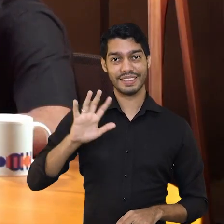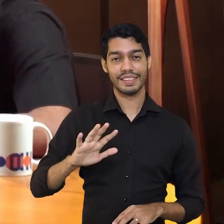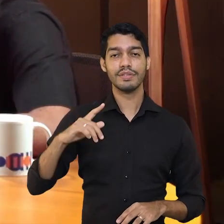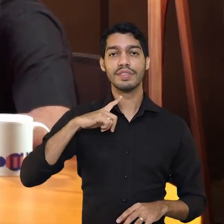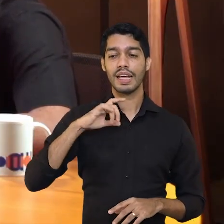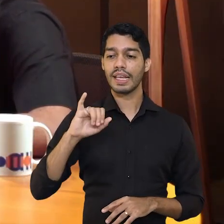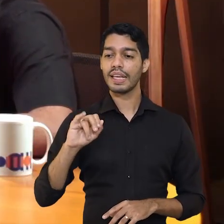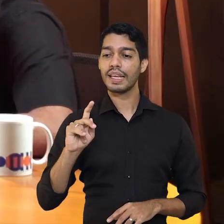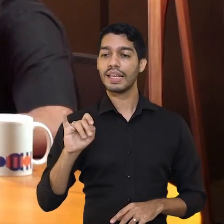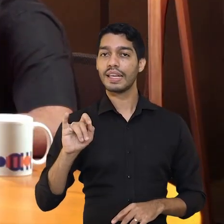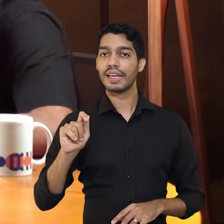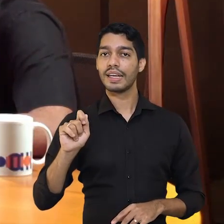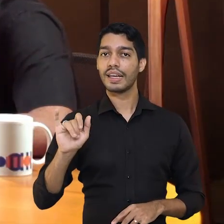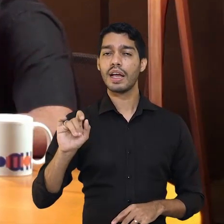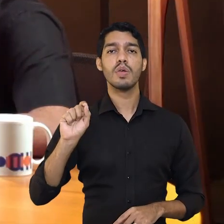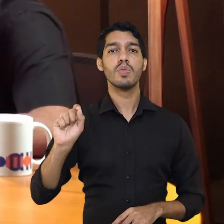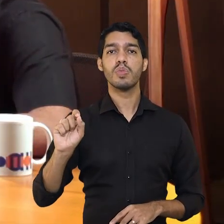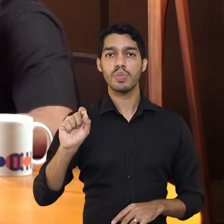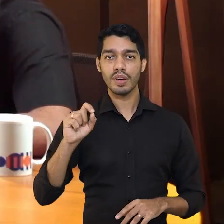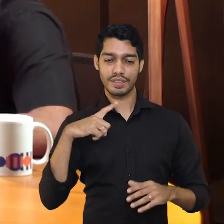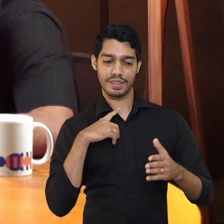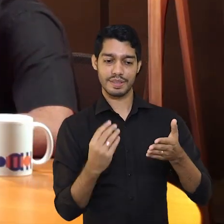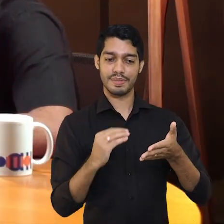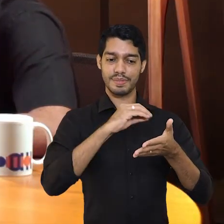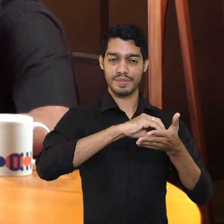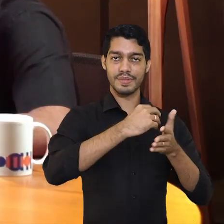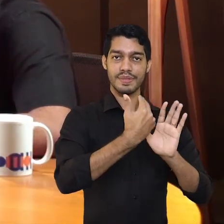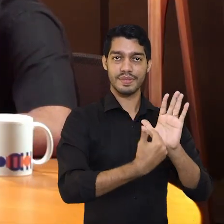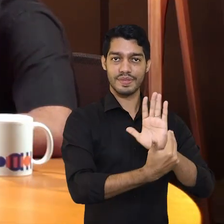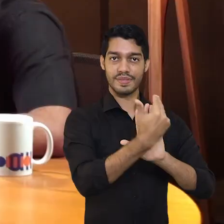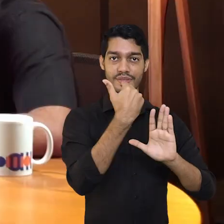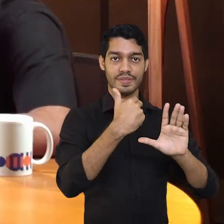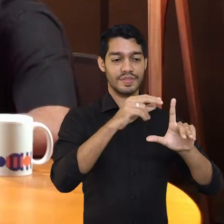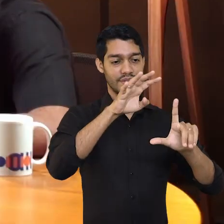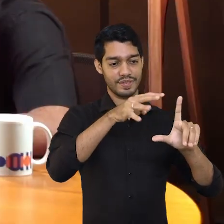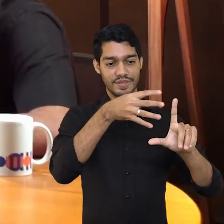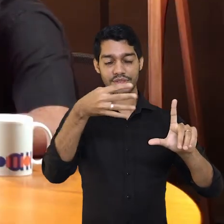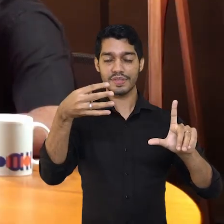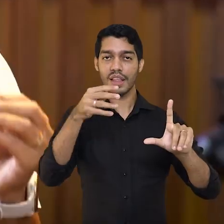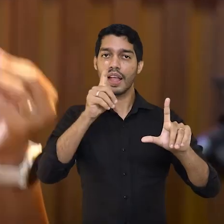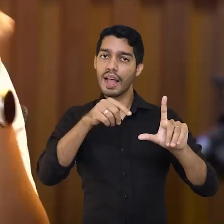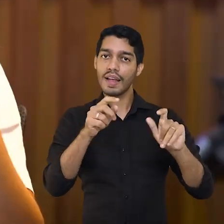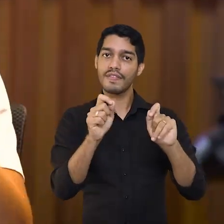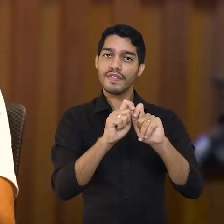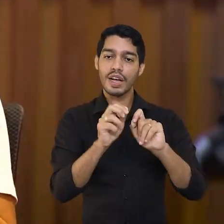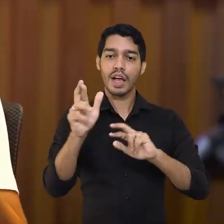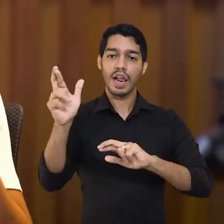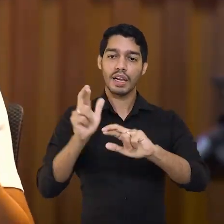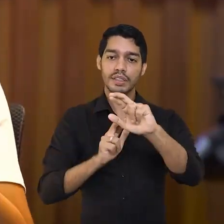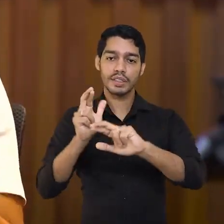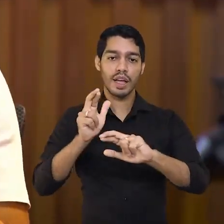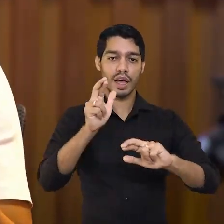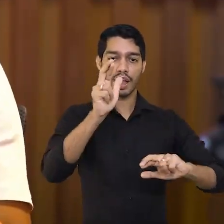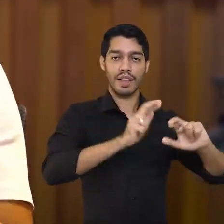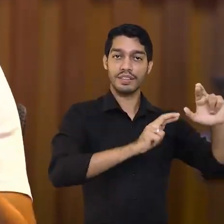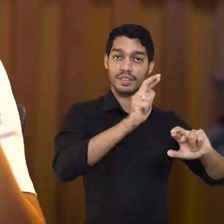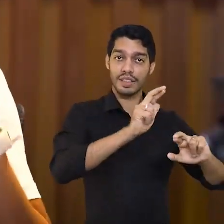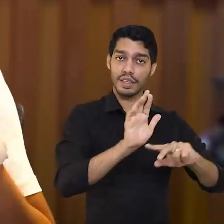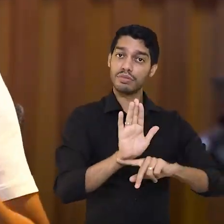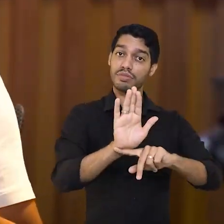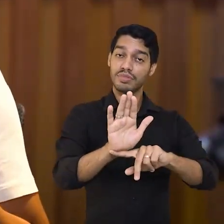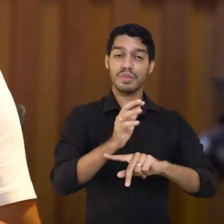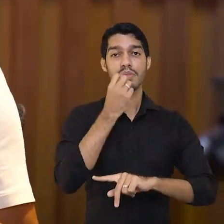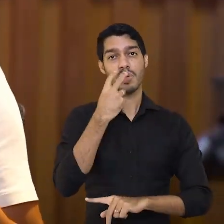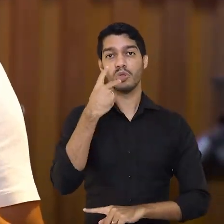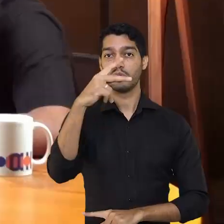costuma traduzir o Ikigai dentro de um diagramazinho que vai relacionar algumas coisas. E eu acho que isso é um bom guia para esse aluno que talvez